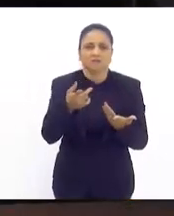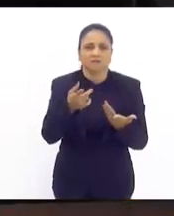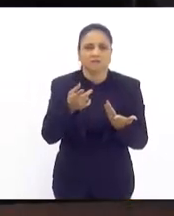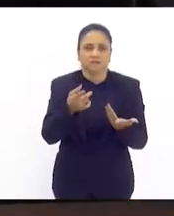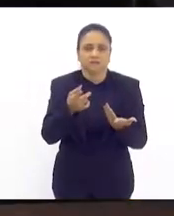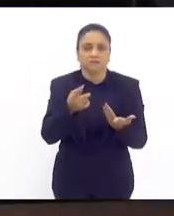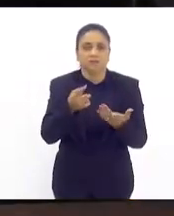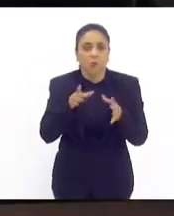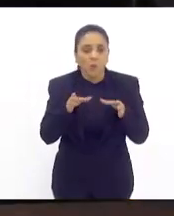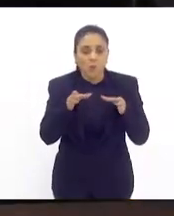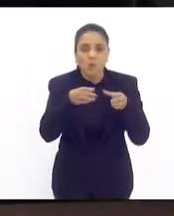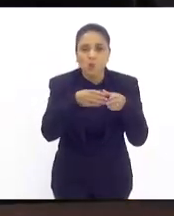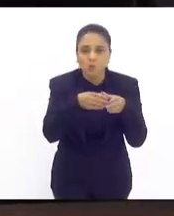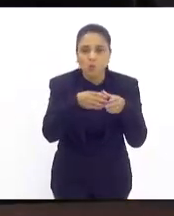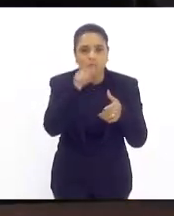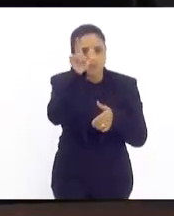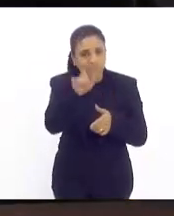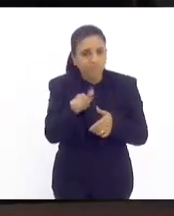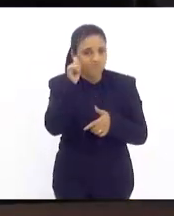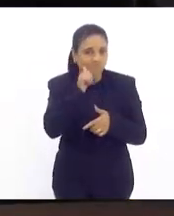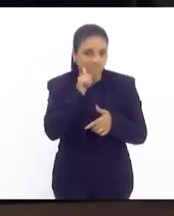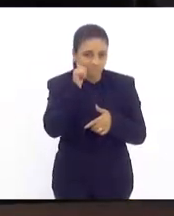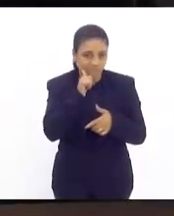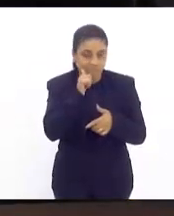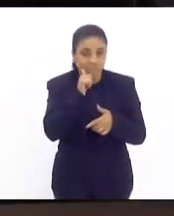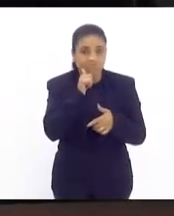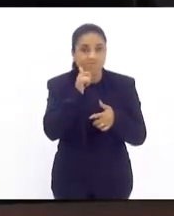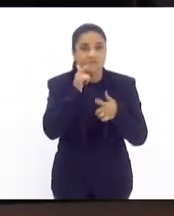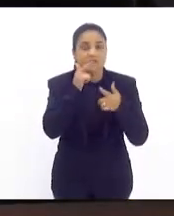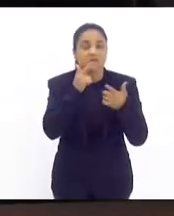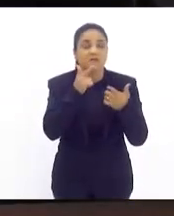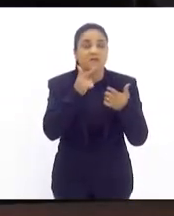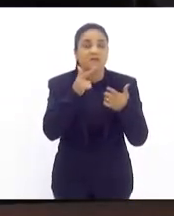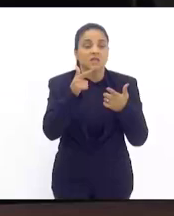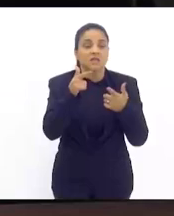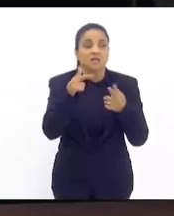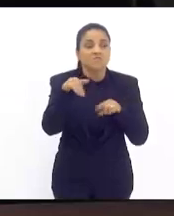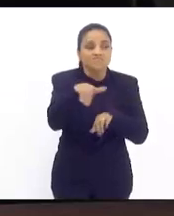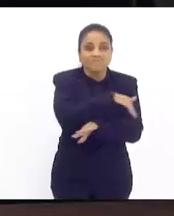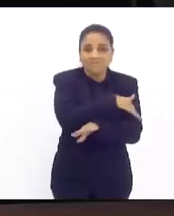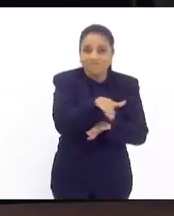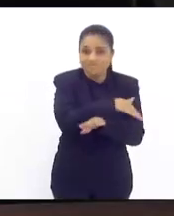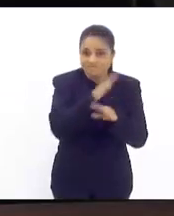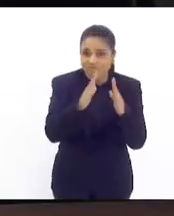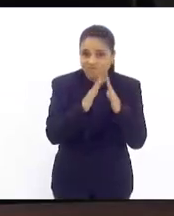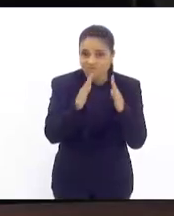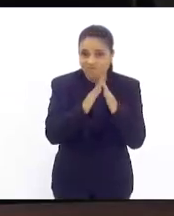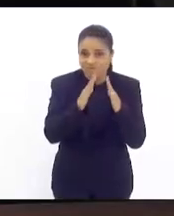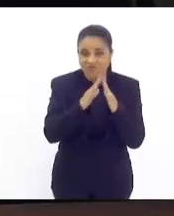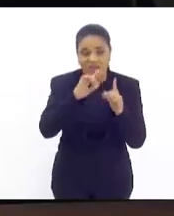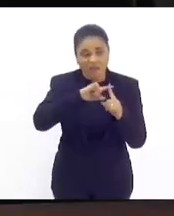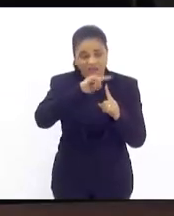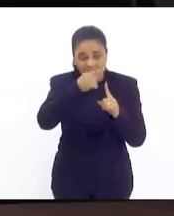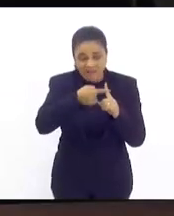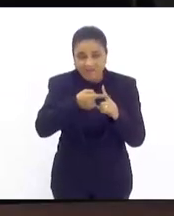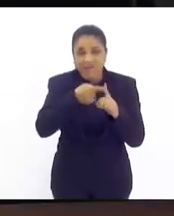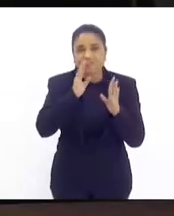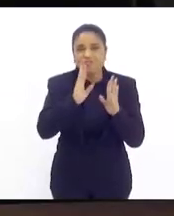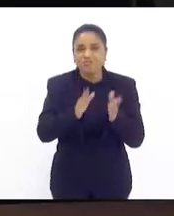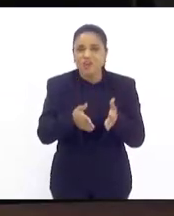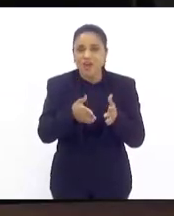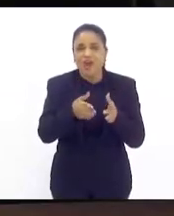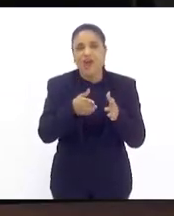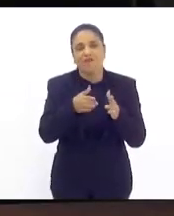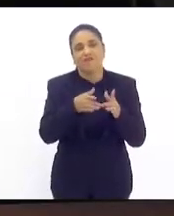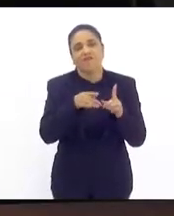grupo particularmente é altamente vulnerável né a gravidez já deixa a mulher em estado